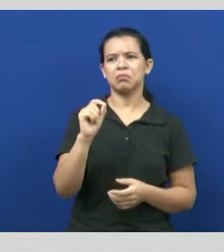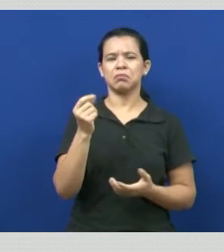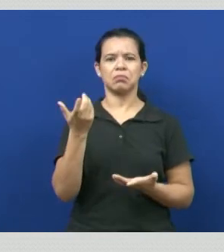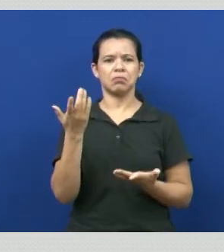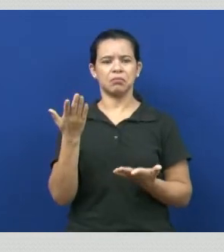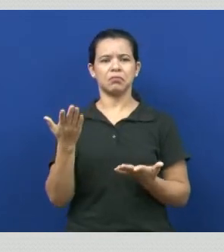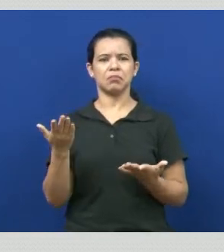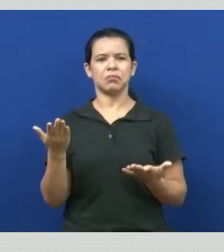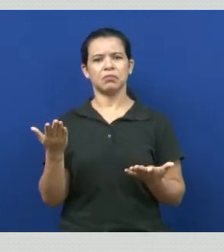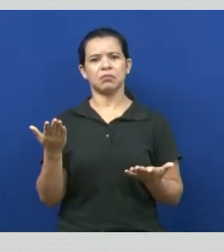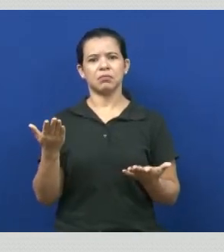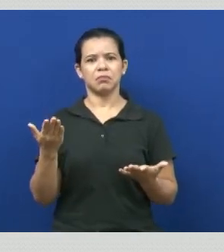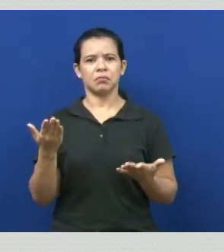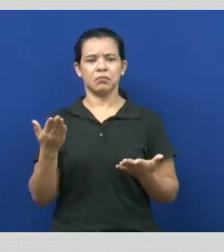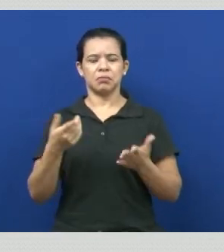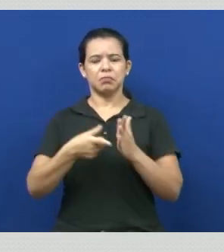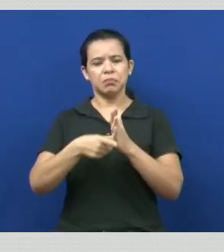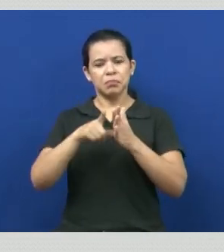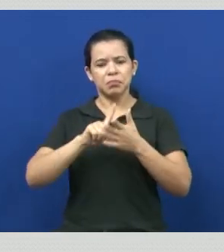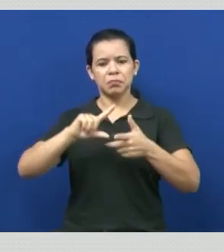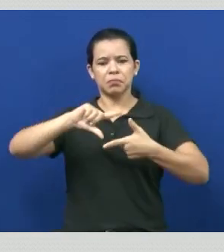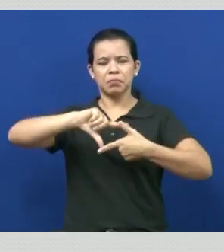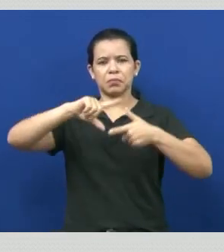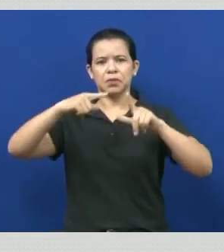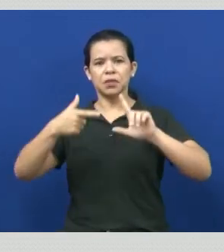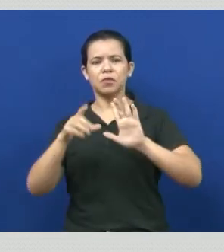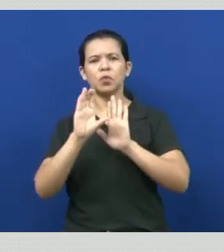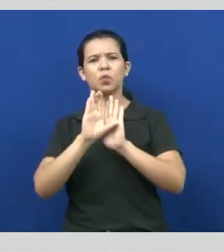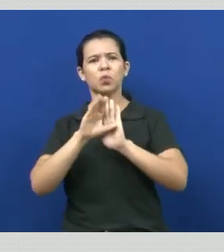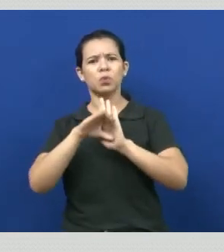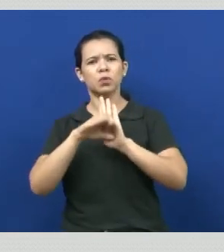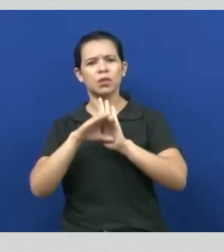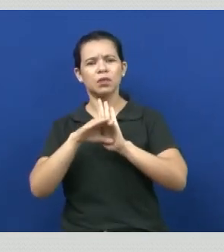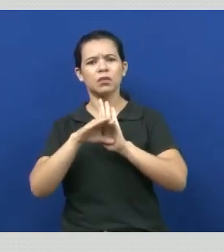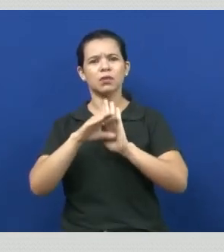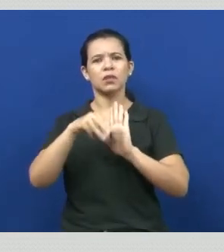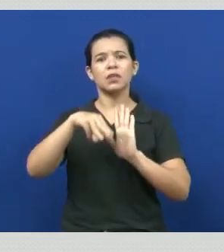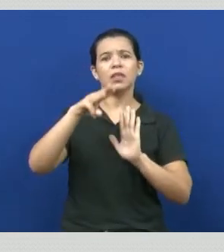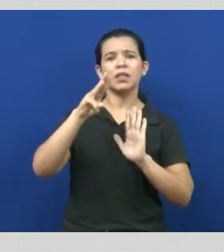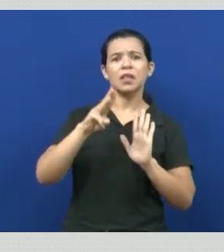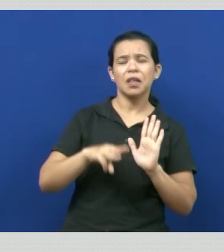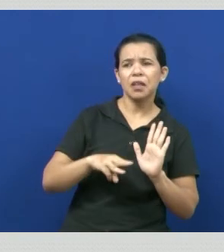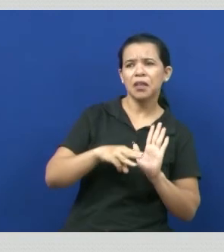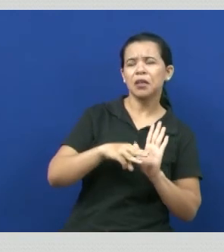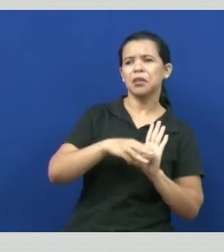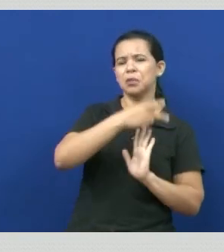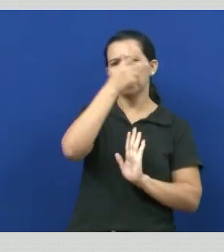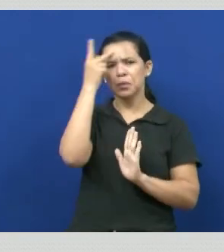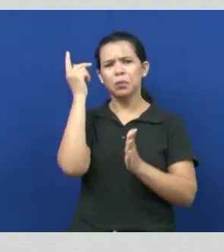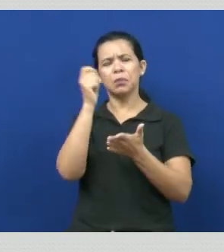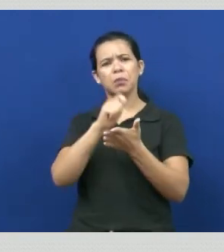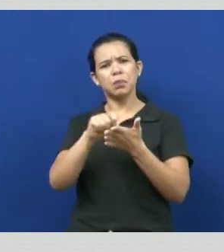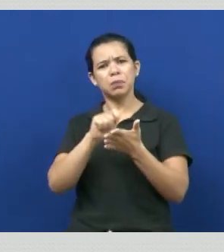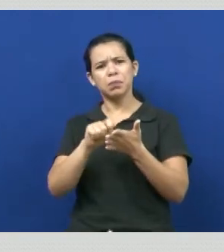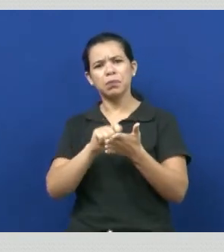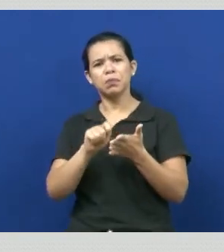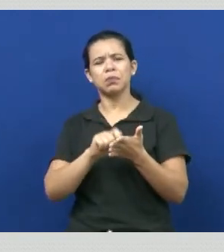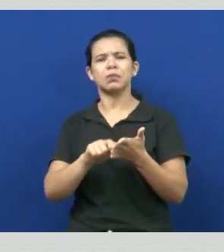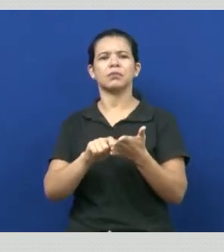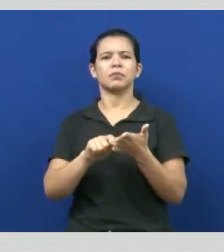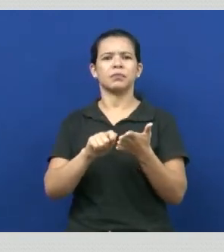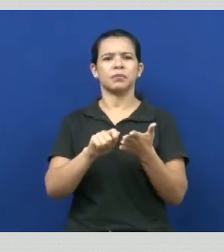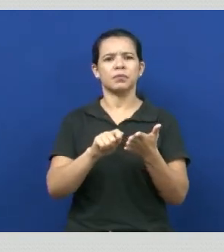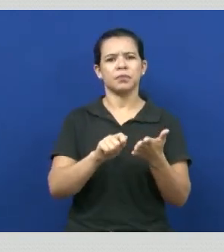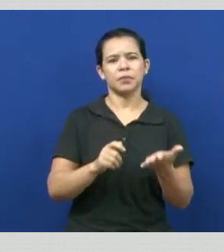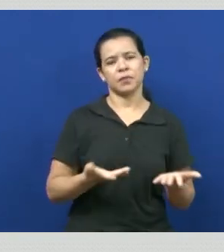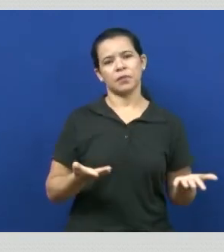pré-modernismo? Né, um pouco de conceito sobre ele. Quem o representou? Nós sabemos que todos os movimentos